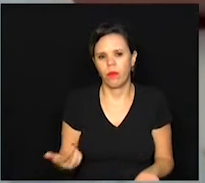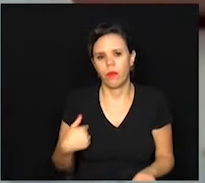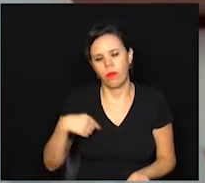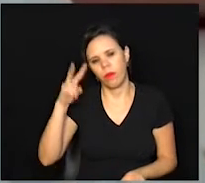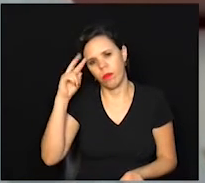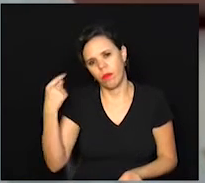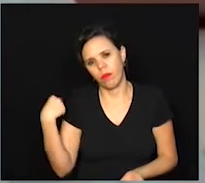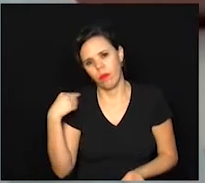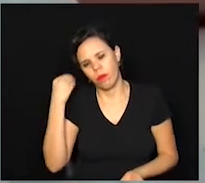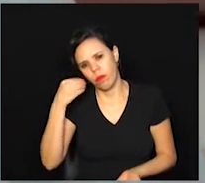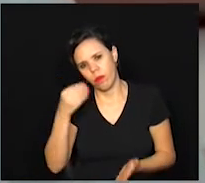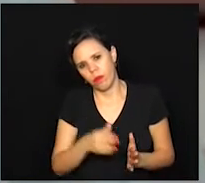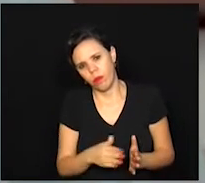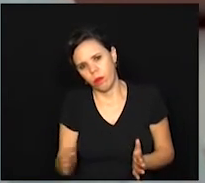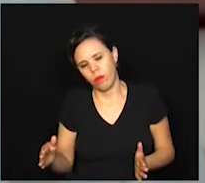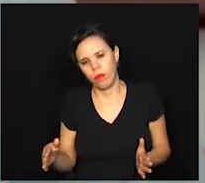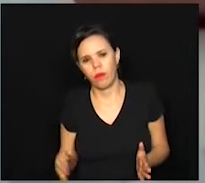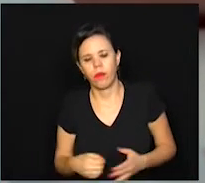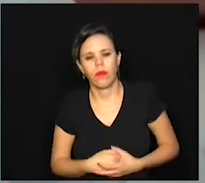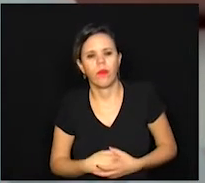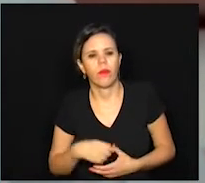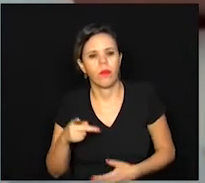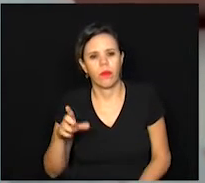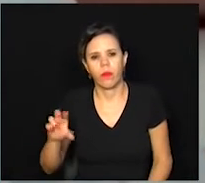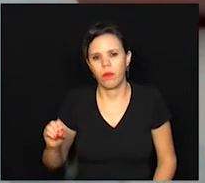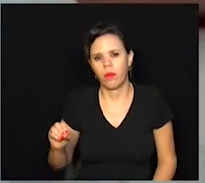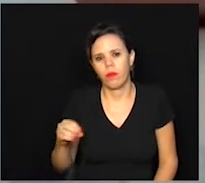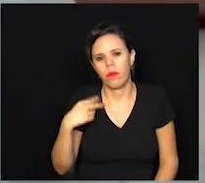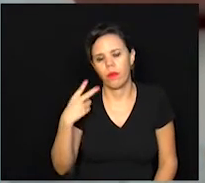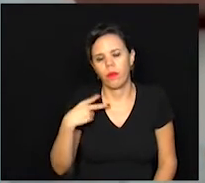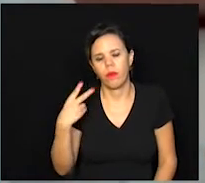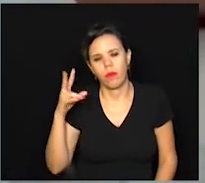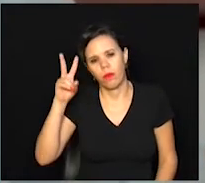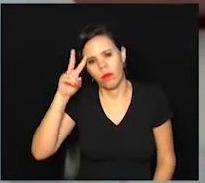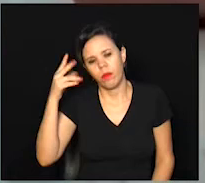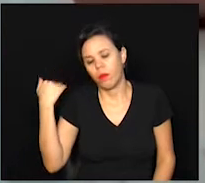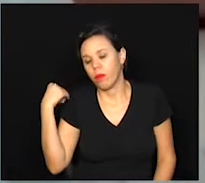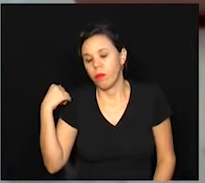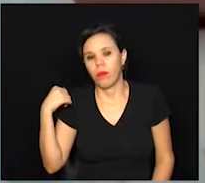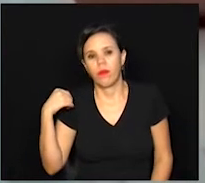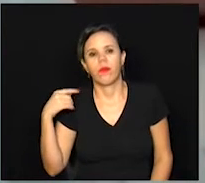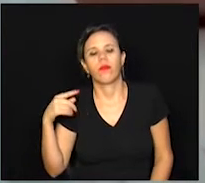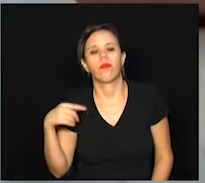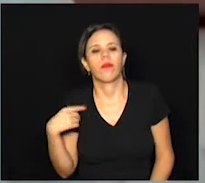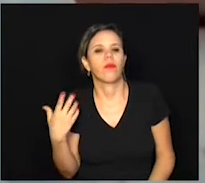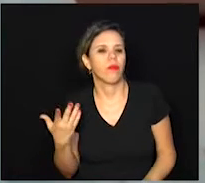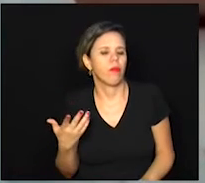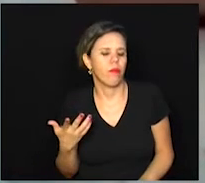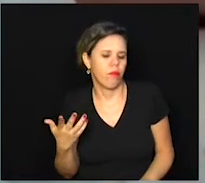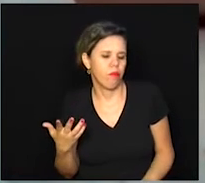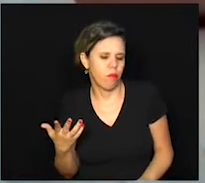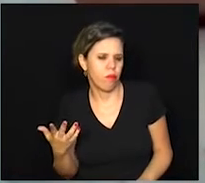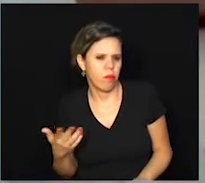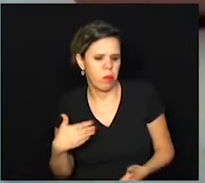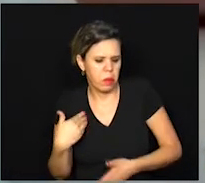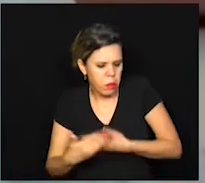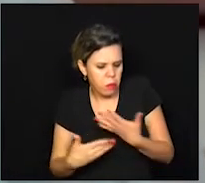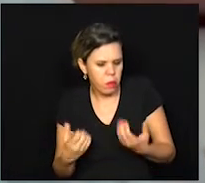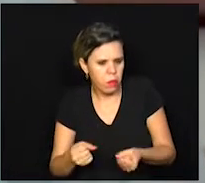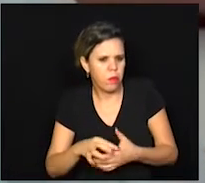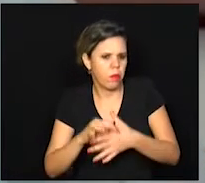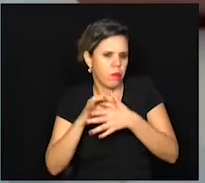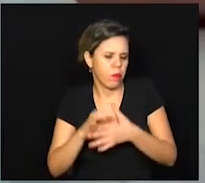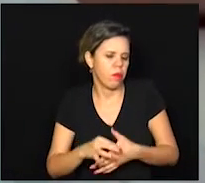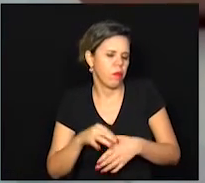da experiência riquíssima, realmente, do Paulo Vanucchi, né, de ter liderado todo aquele processo. Foi realmente um momento